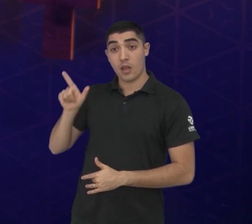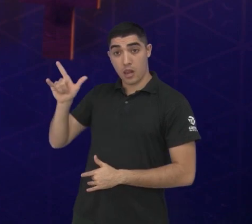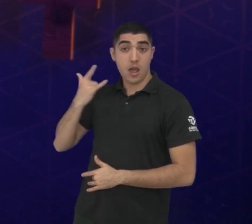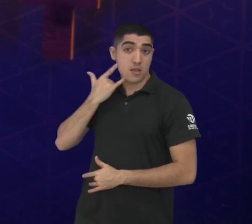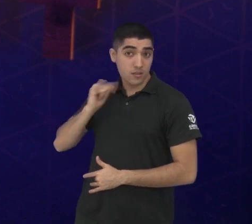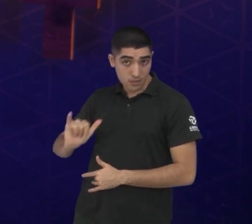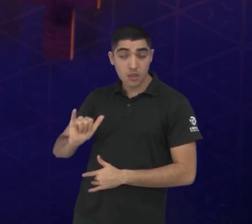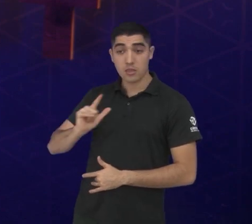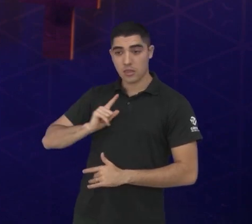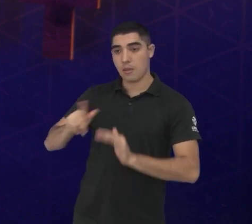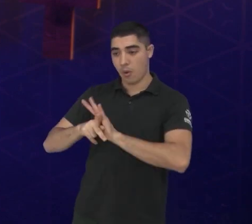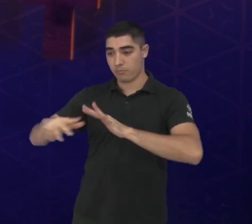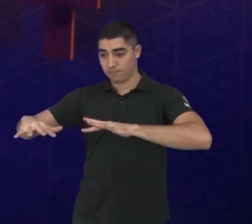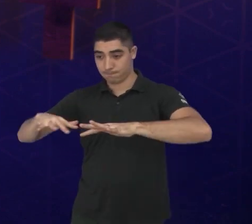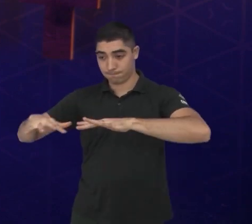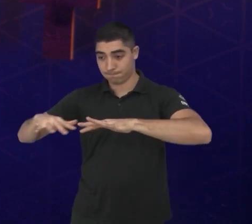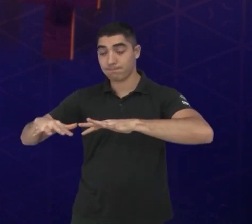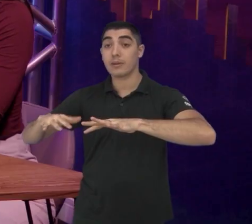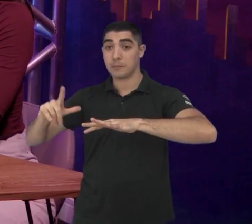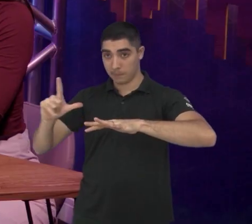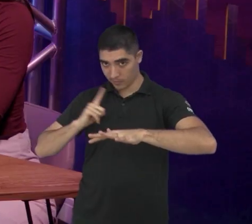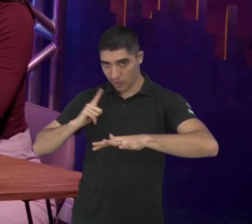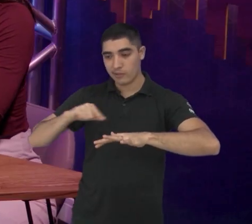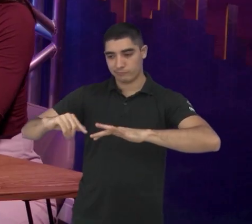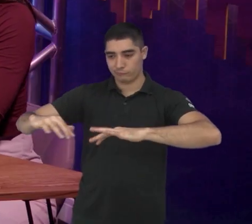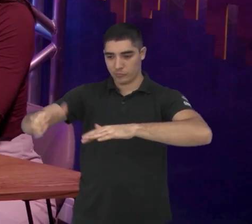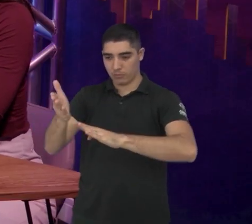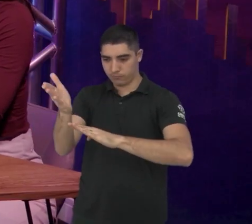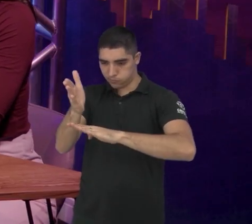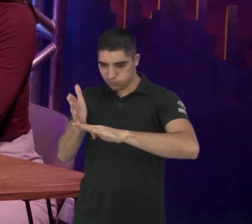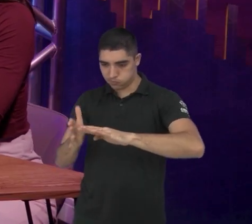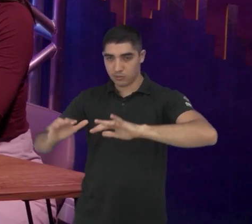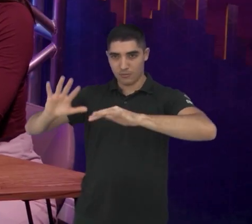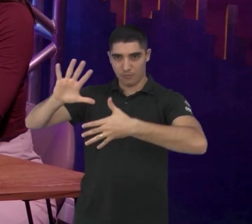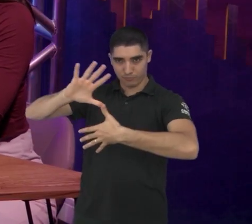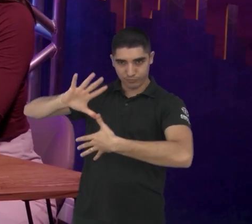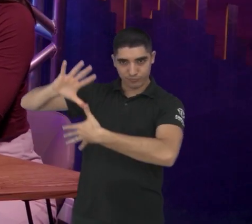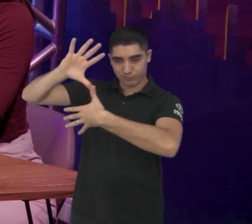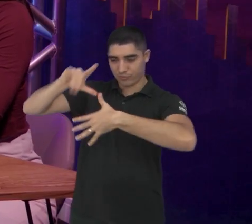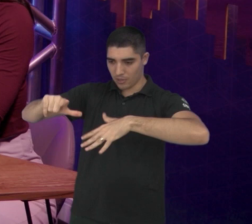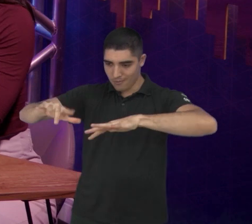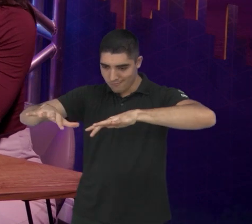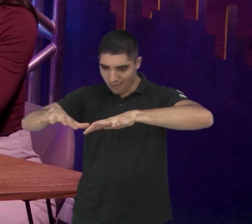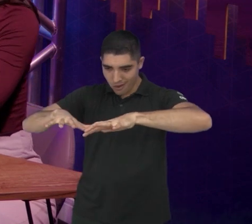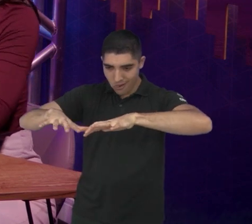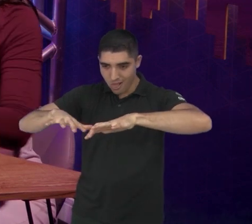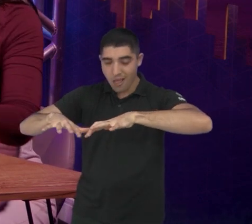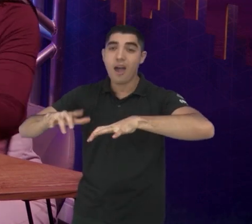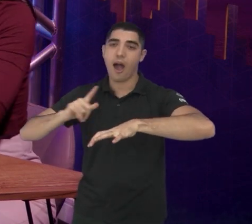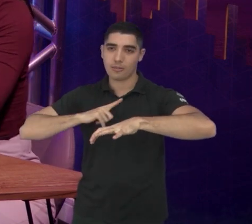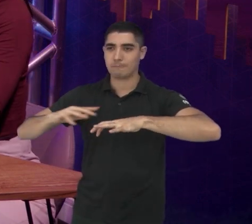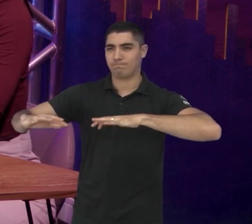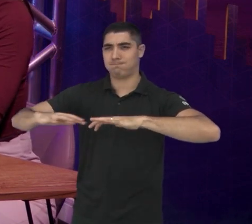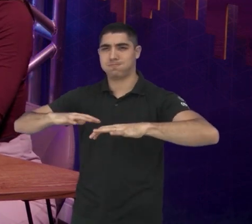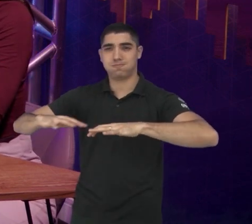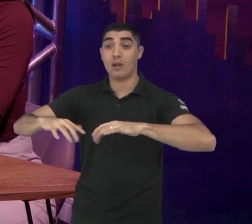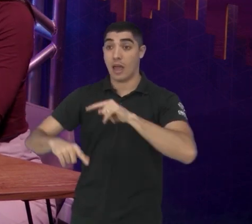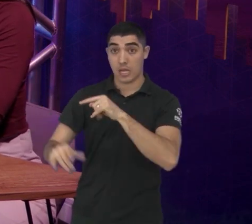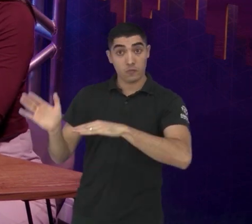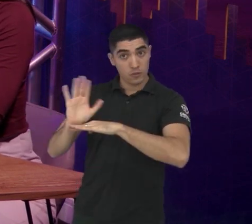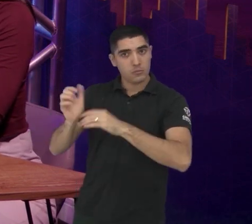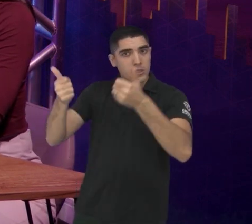a placa norte-americana e a placa do Pacífico. Então, é um filme também que explica